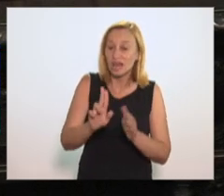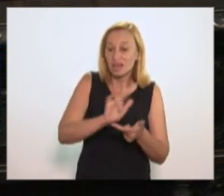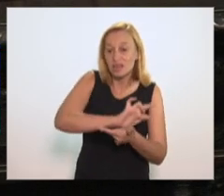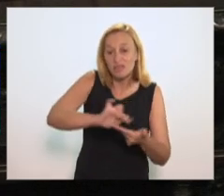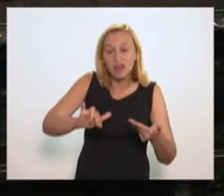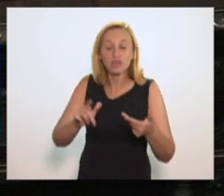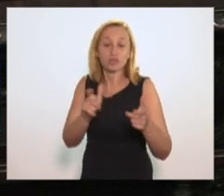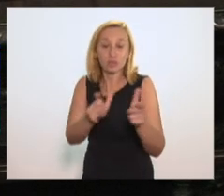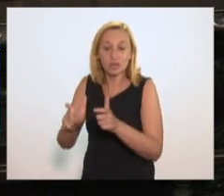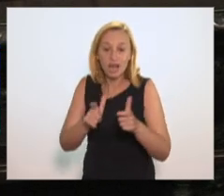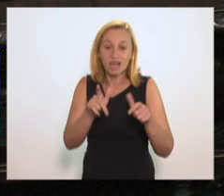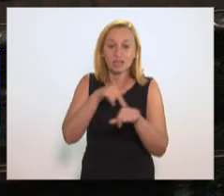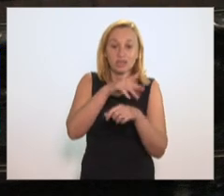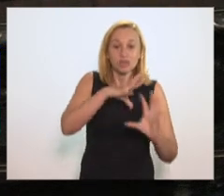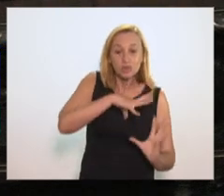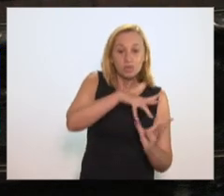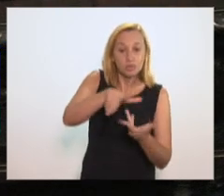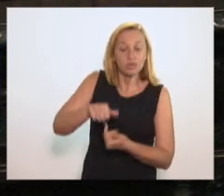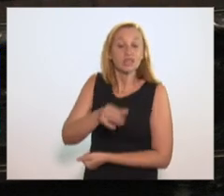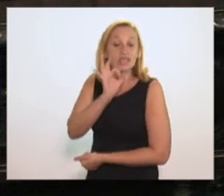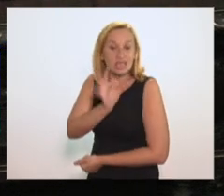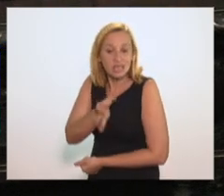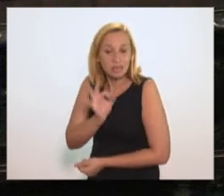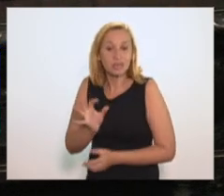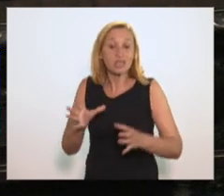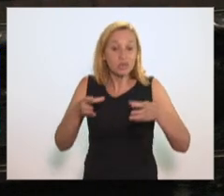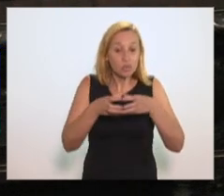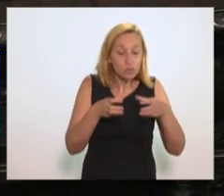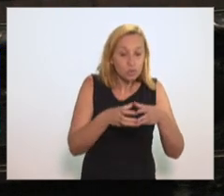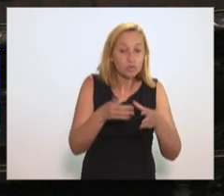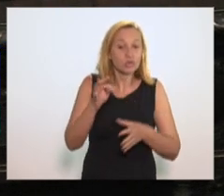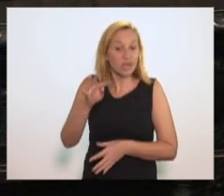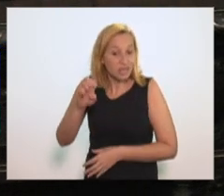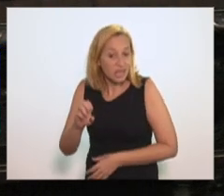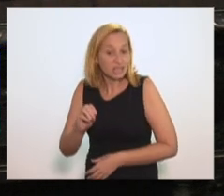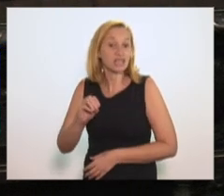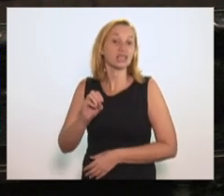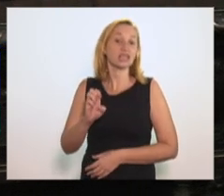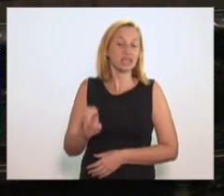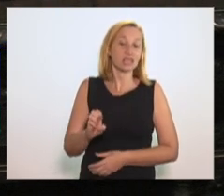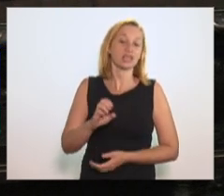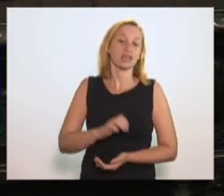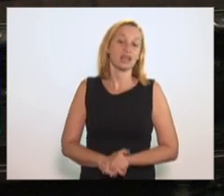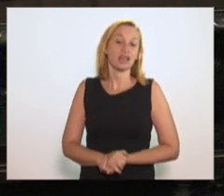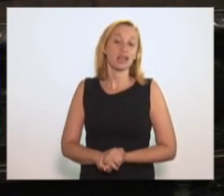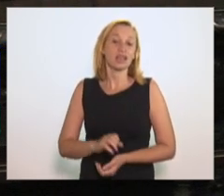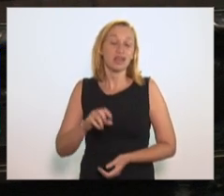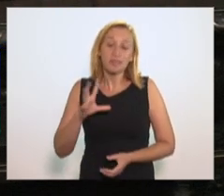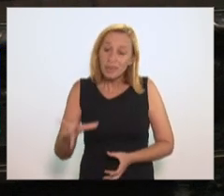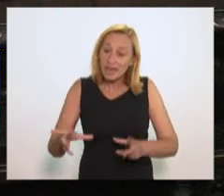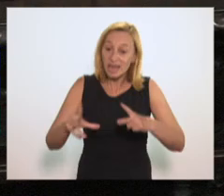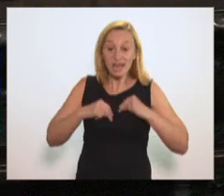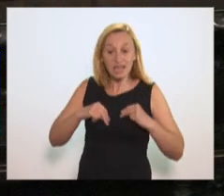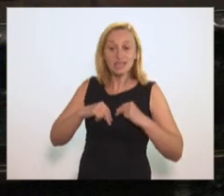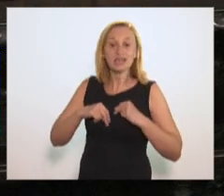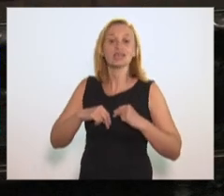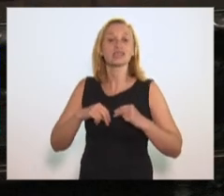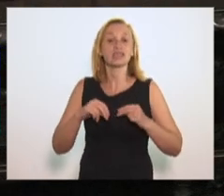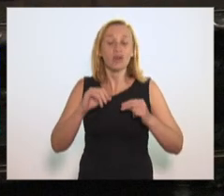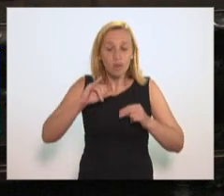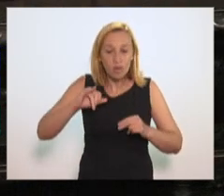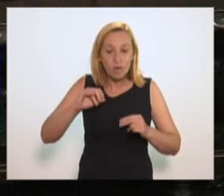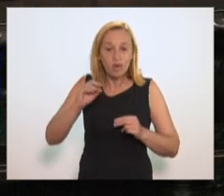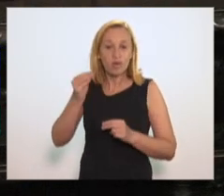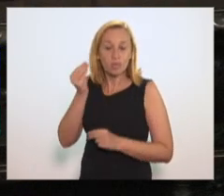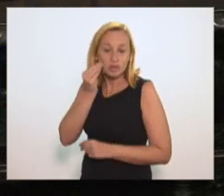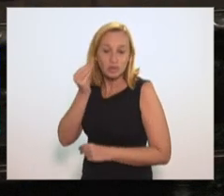realmente esse conjunto arquitetônico do Catete ele merece essa oportunidade aos visitantes